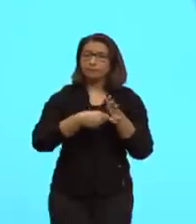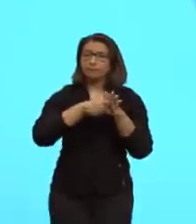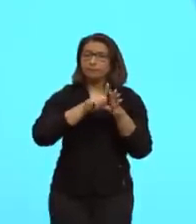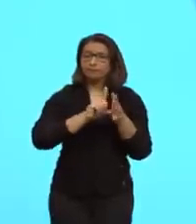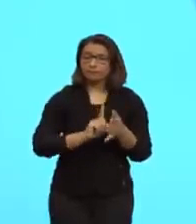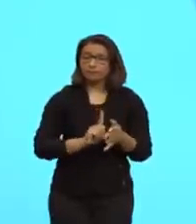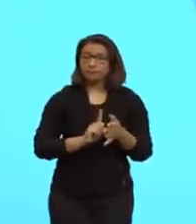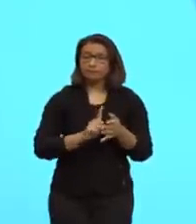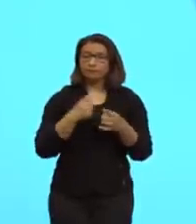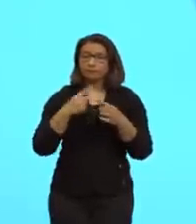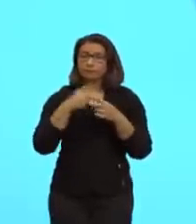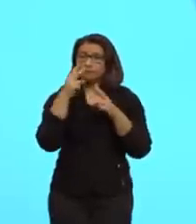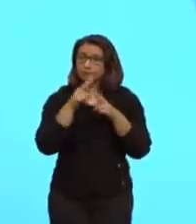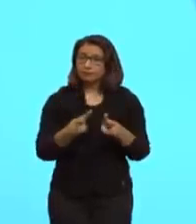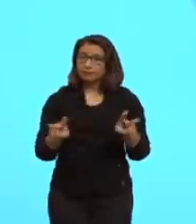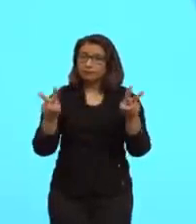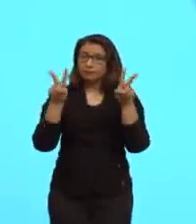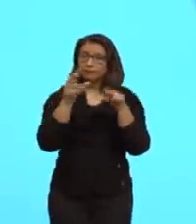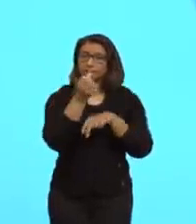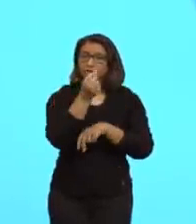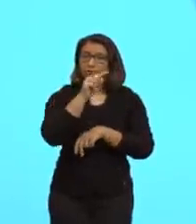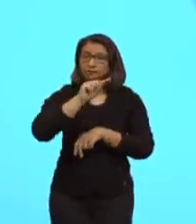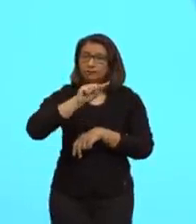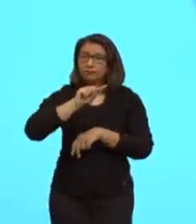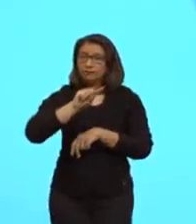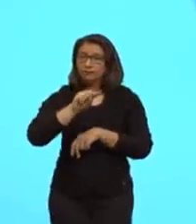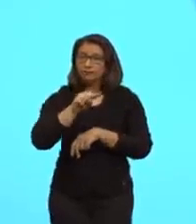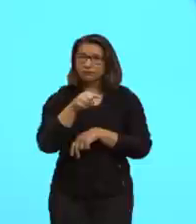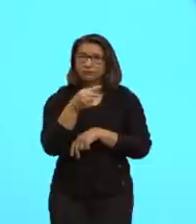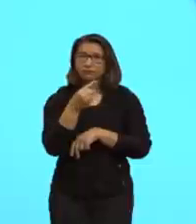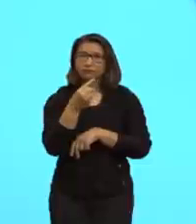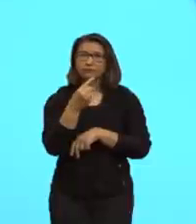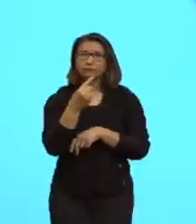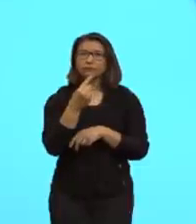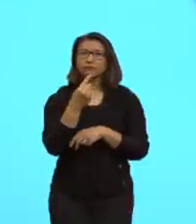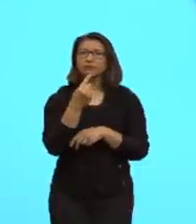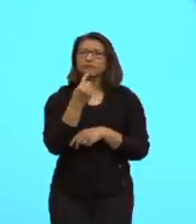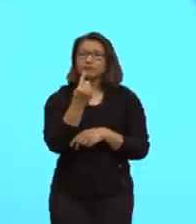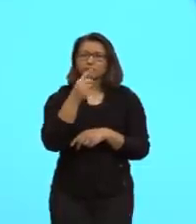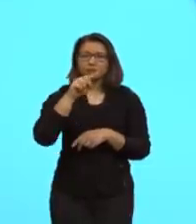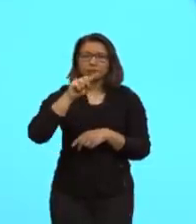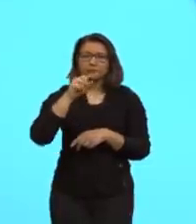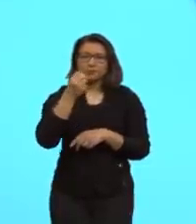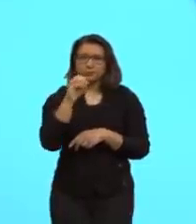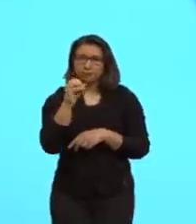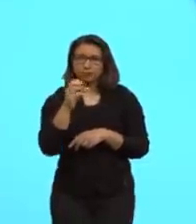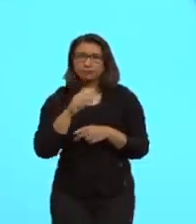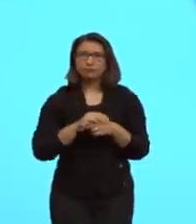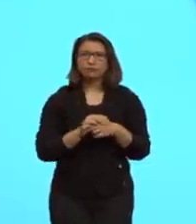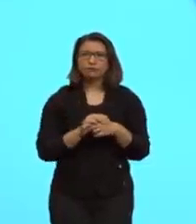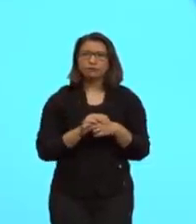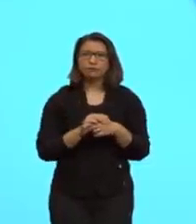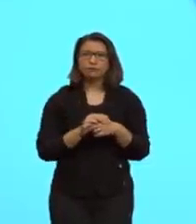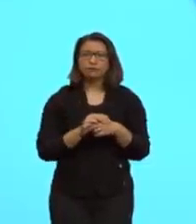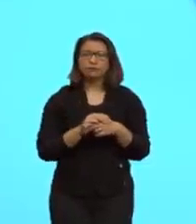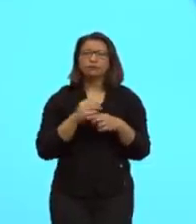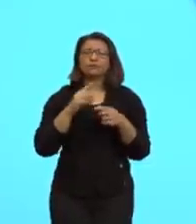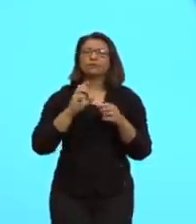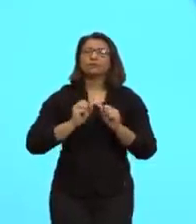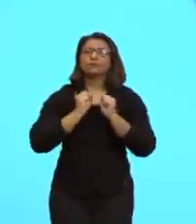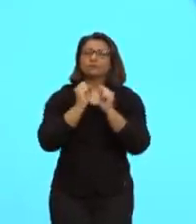poder, para nós enxergarmos, ó, o 6 dividido por 1,2. Certo? Então, os dois dá para dividir por 6,